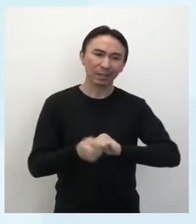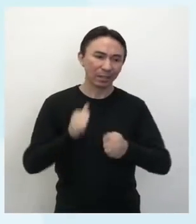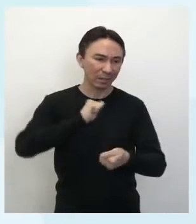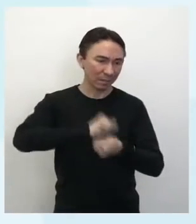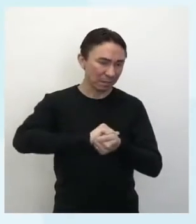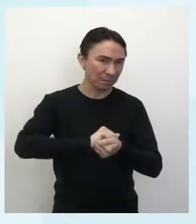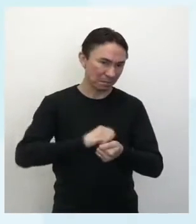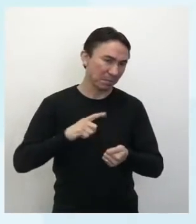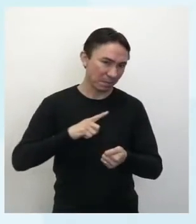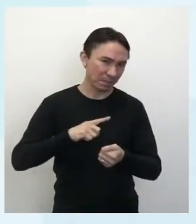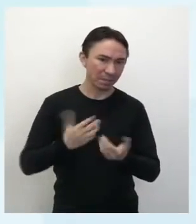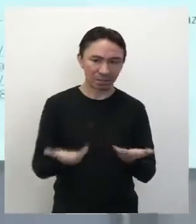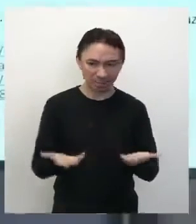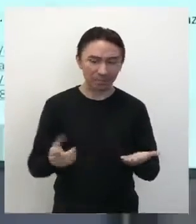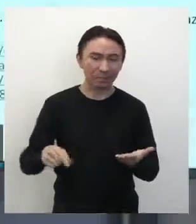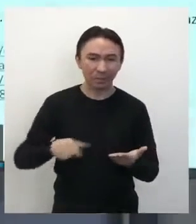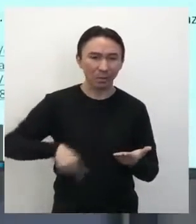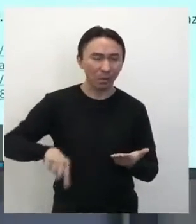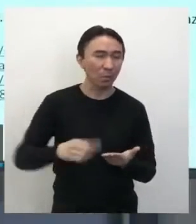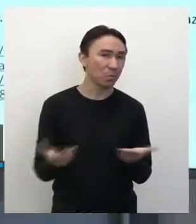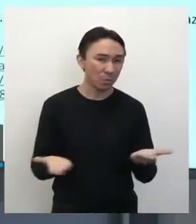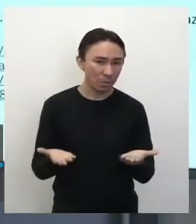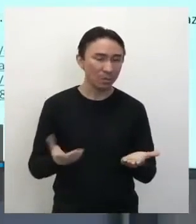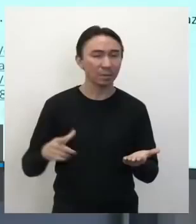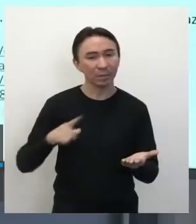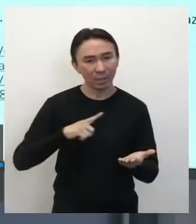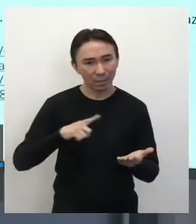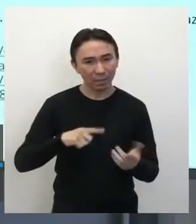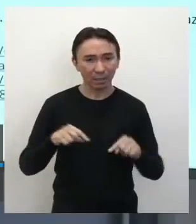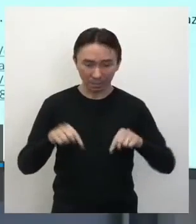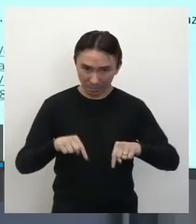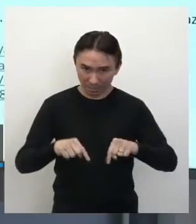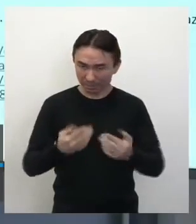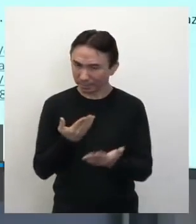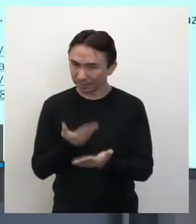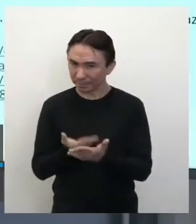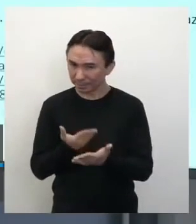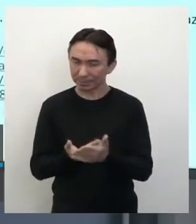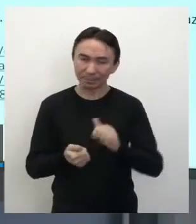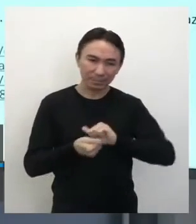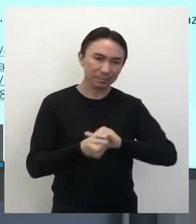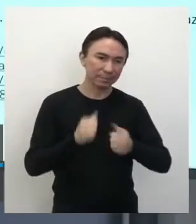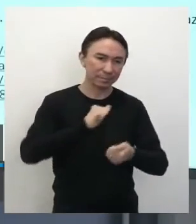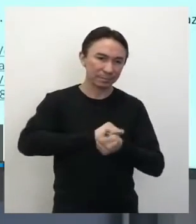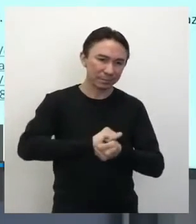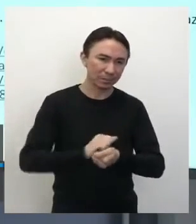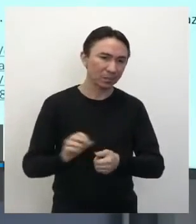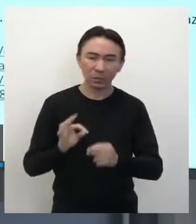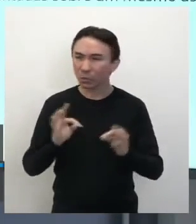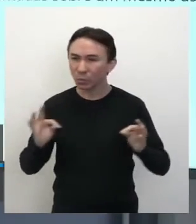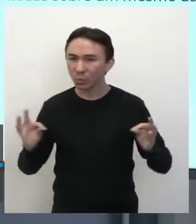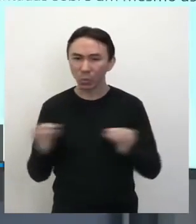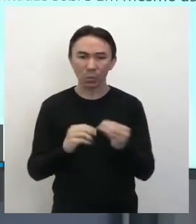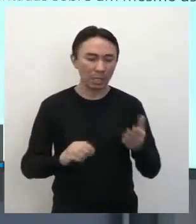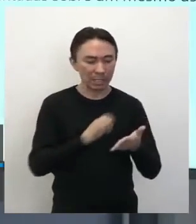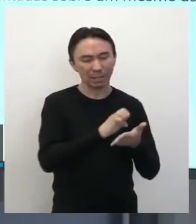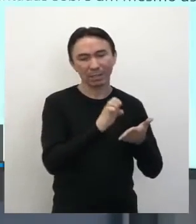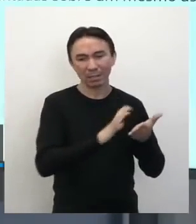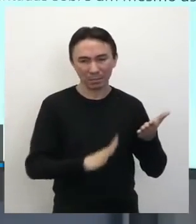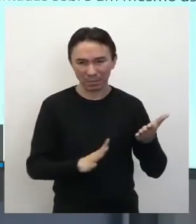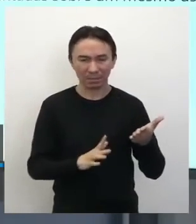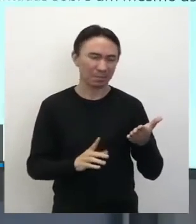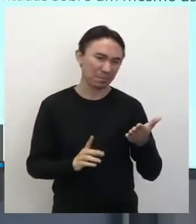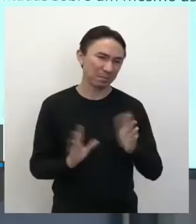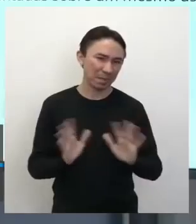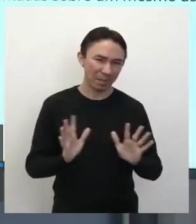2, Unit 2, né? A gente adaptou para o formato desta aula, né? A gente não faz todos os exercícios ao pé da letra, porque às vezes a gente